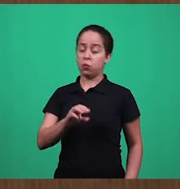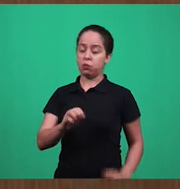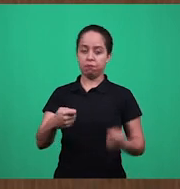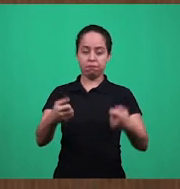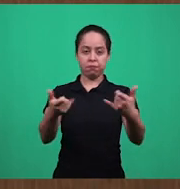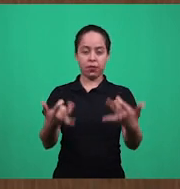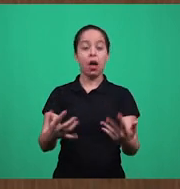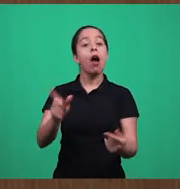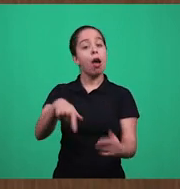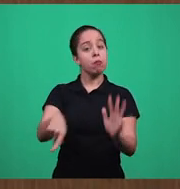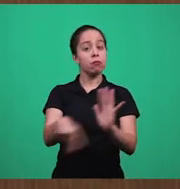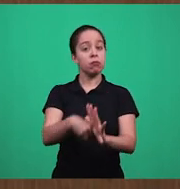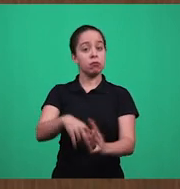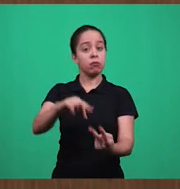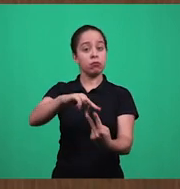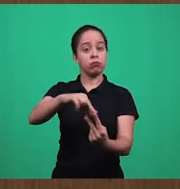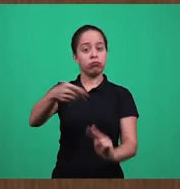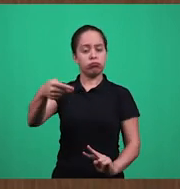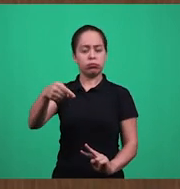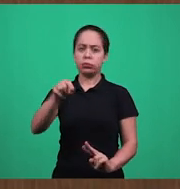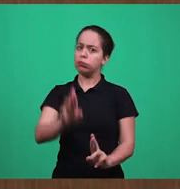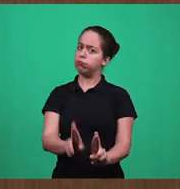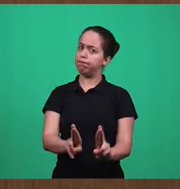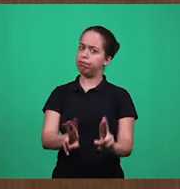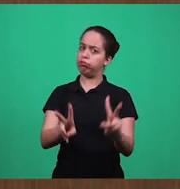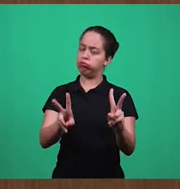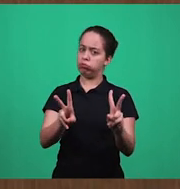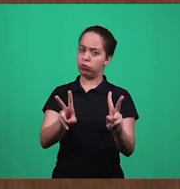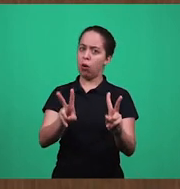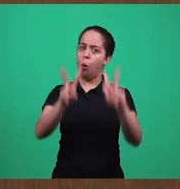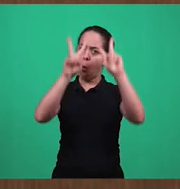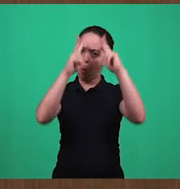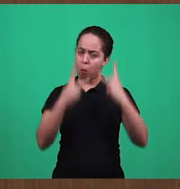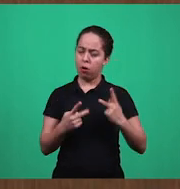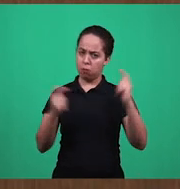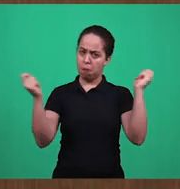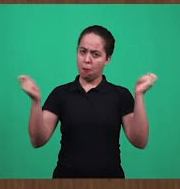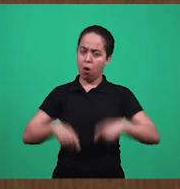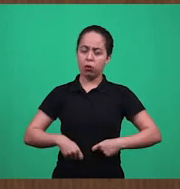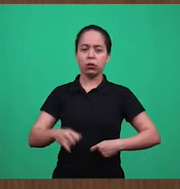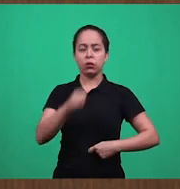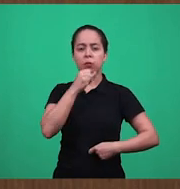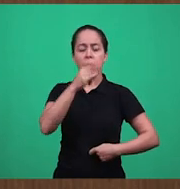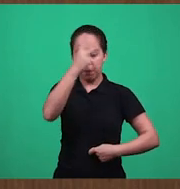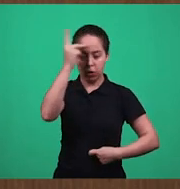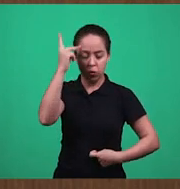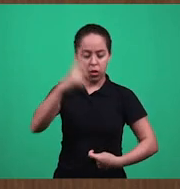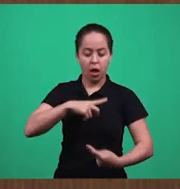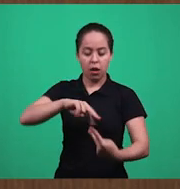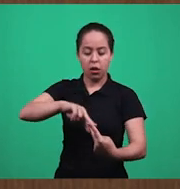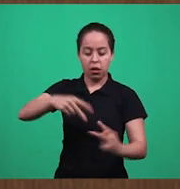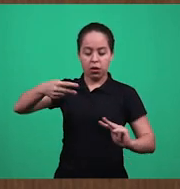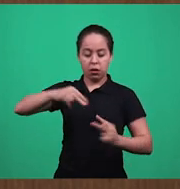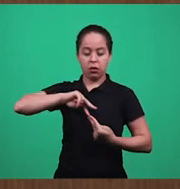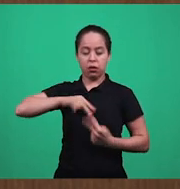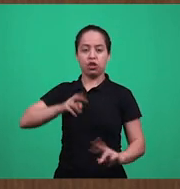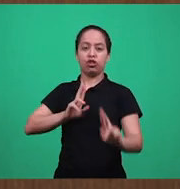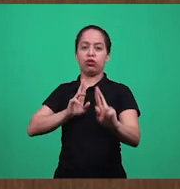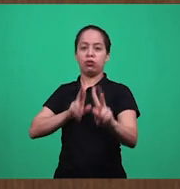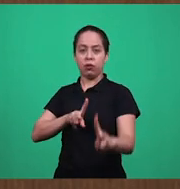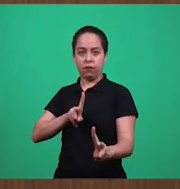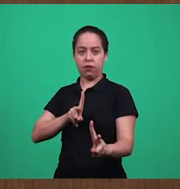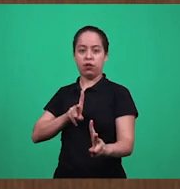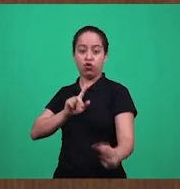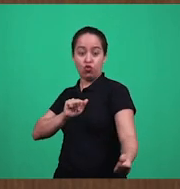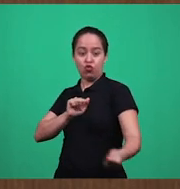Quimerismo é um fenômeno genético raro na espécie humana, onde a pessoa teria dois DNAs